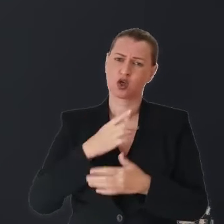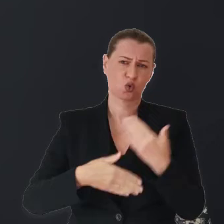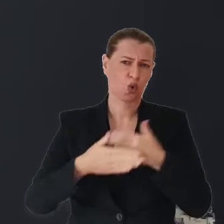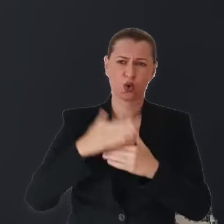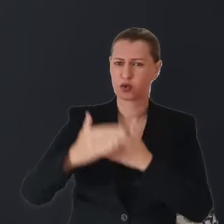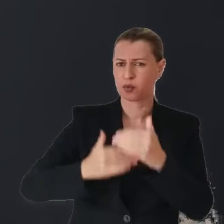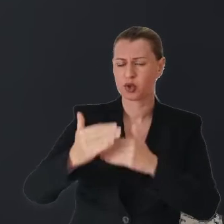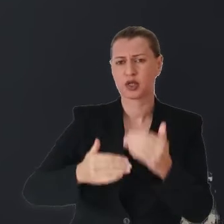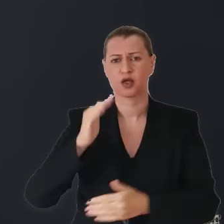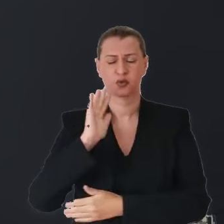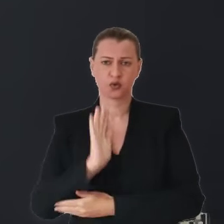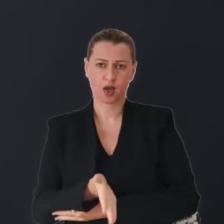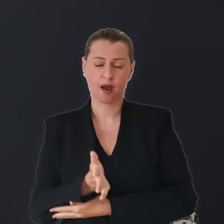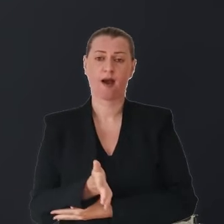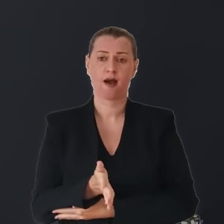ele ser já